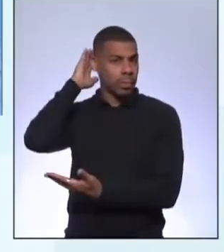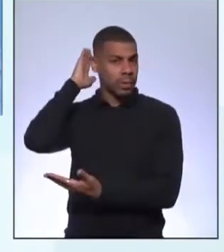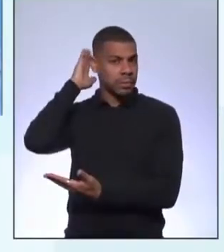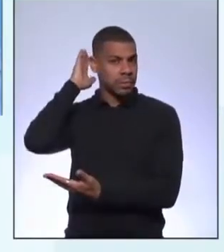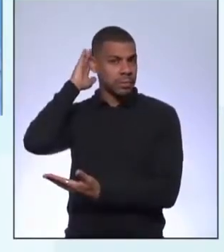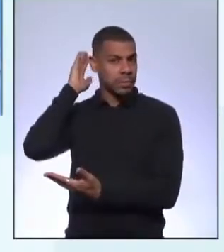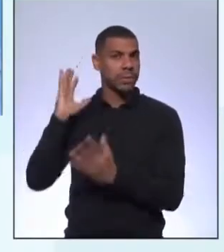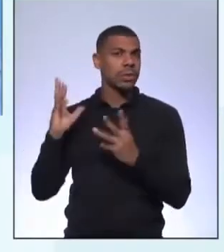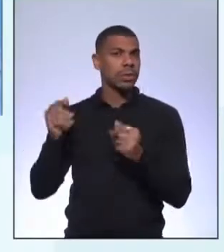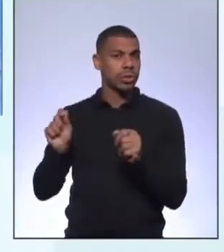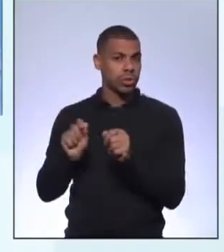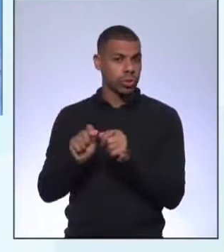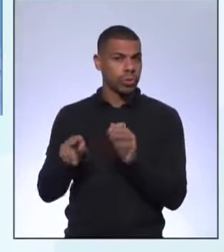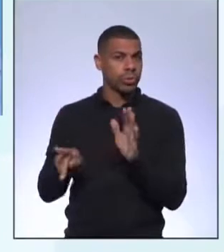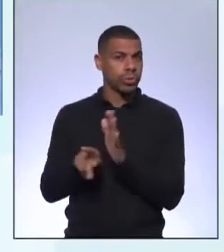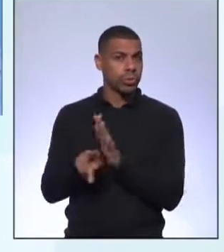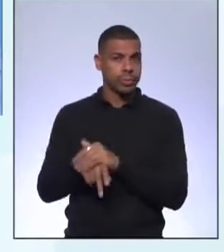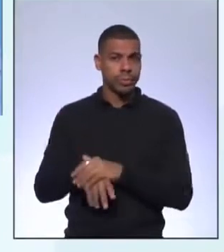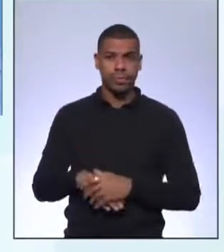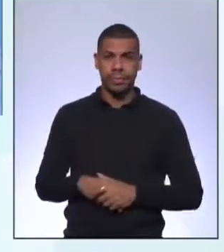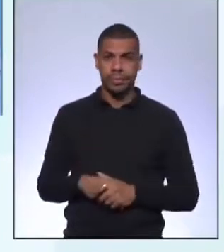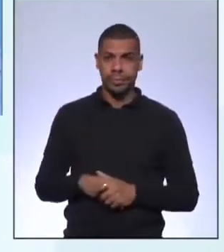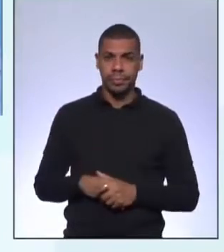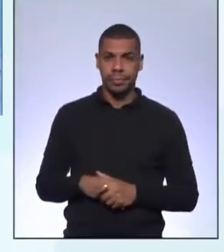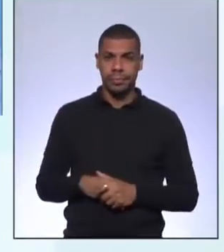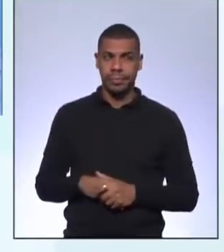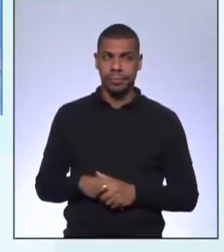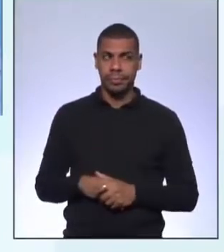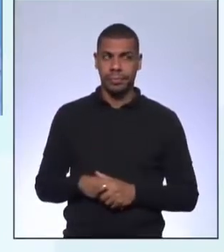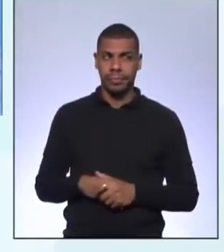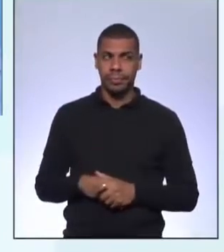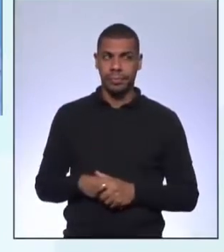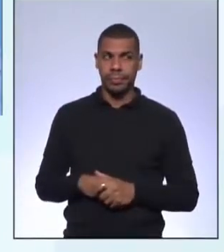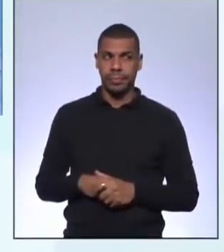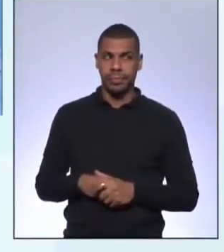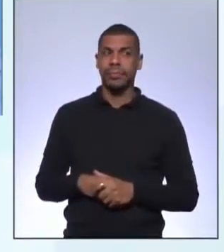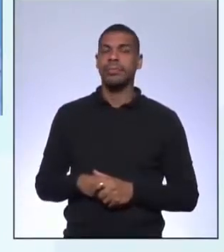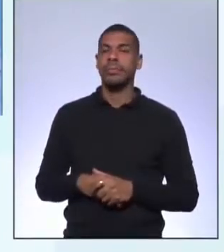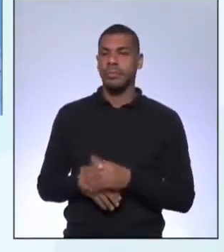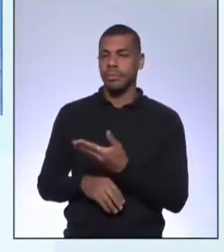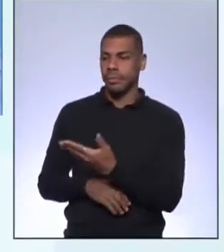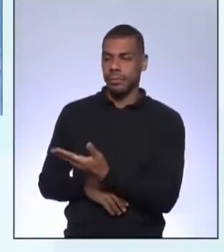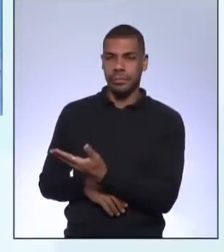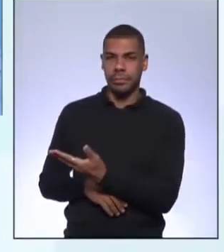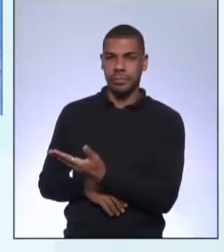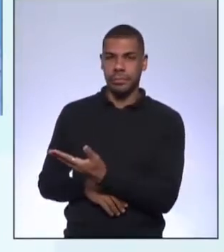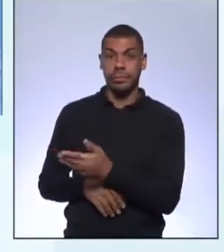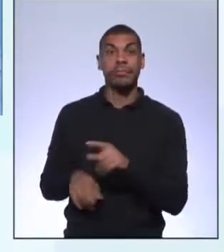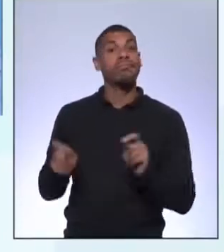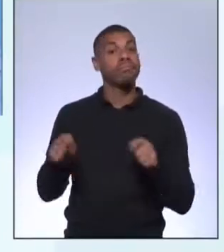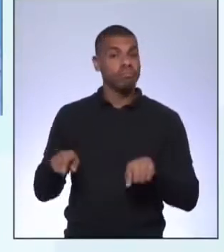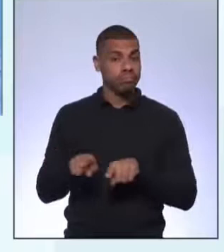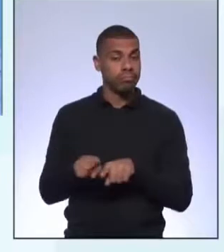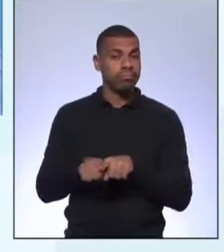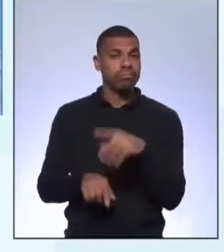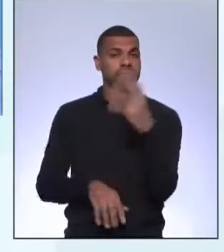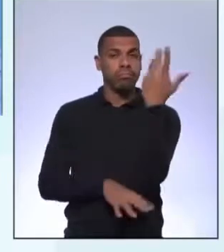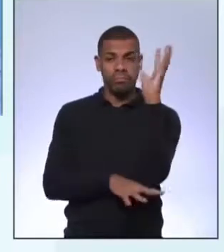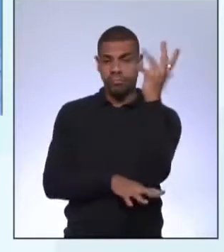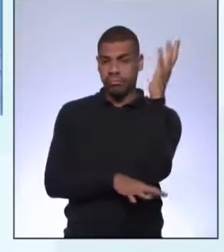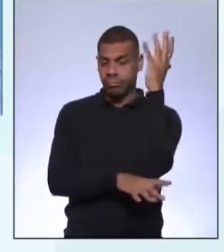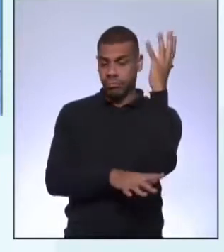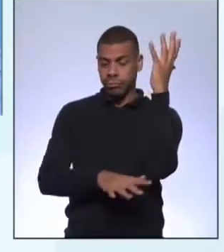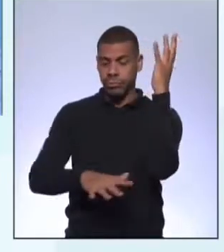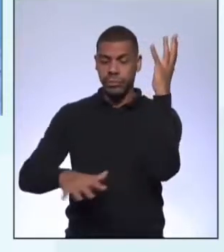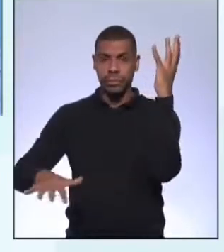Mata Atlântica, olha que legal, né? E depois, lá embaixo, no Rio Grande do Sul, a gente vai ter o famoso Pampa, ou